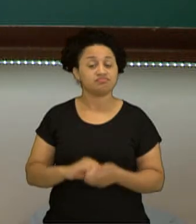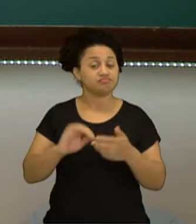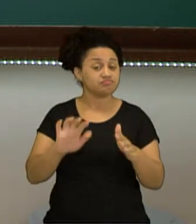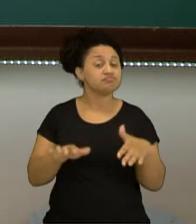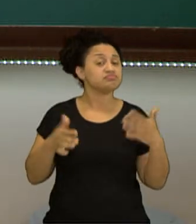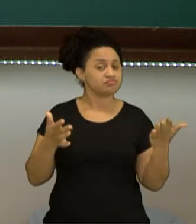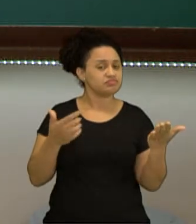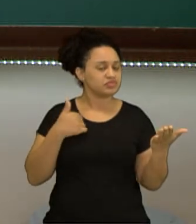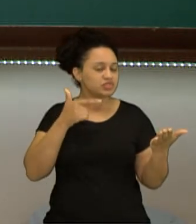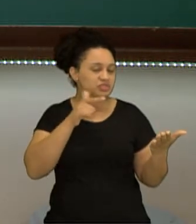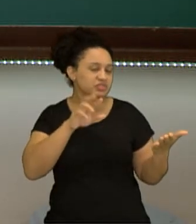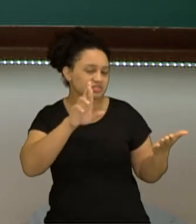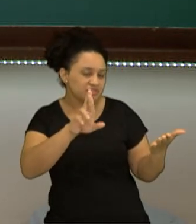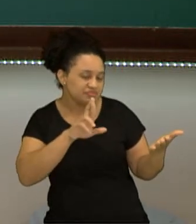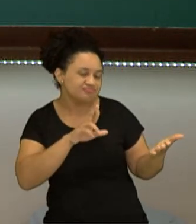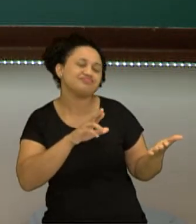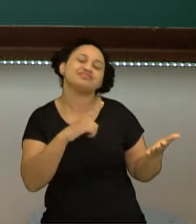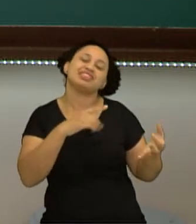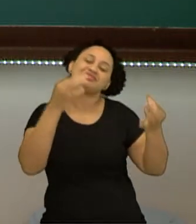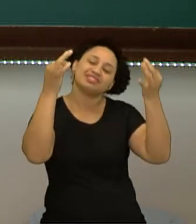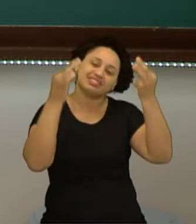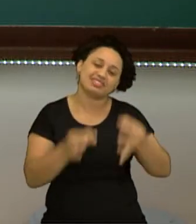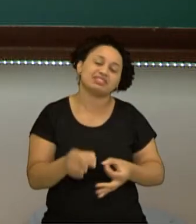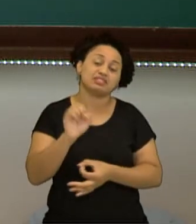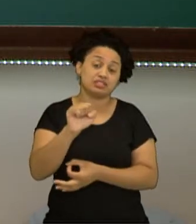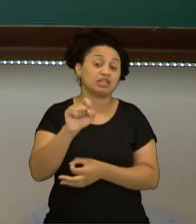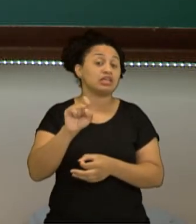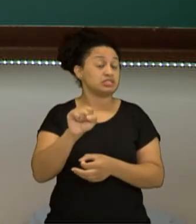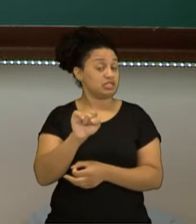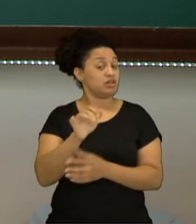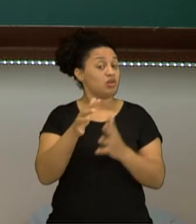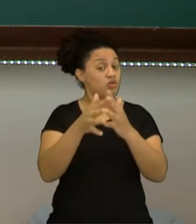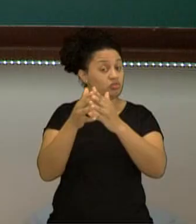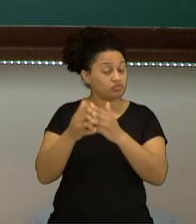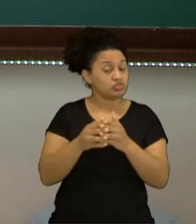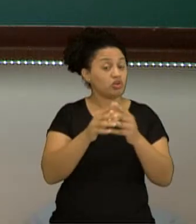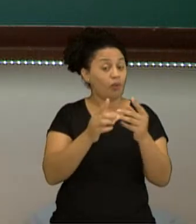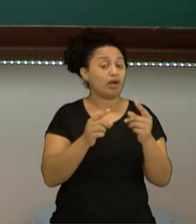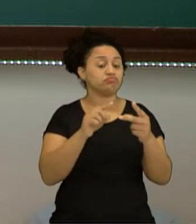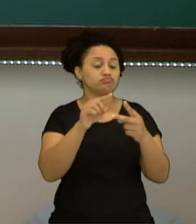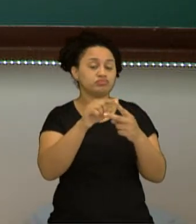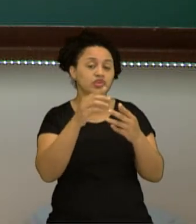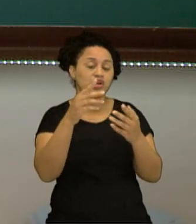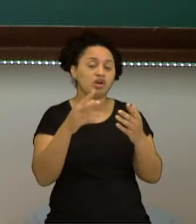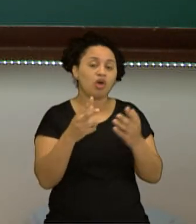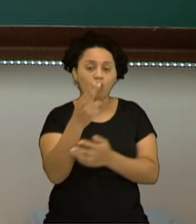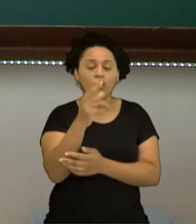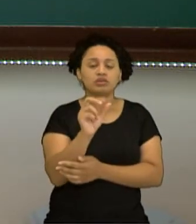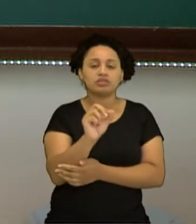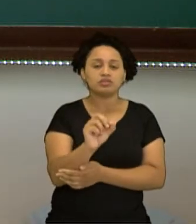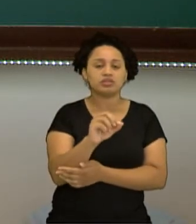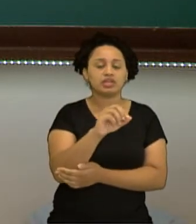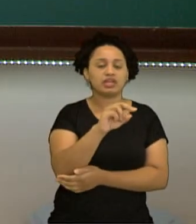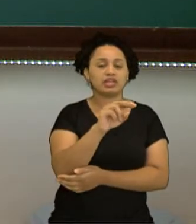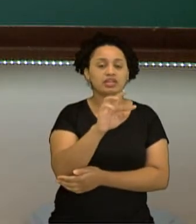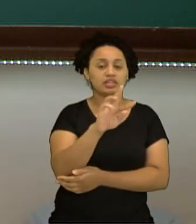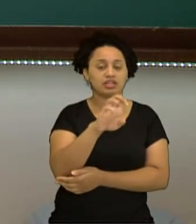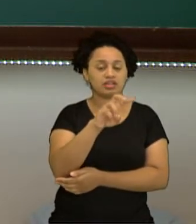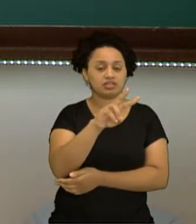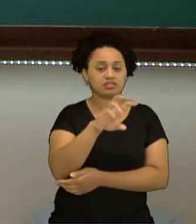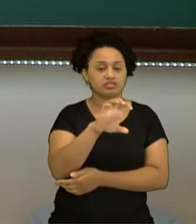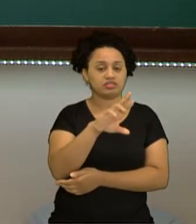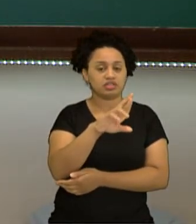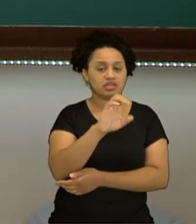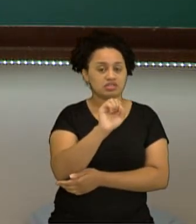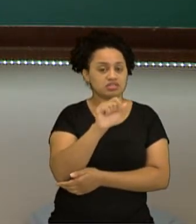E aí, galera, conseguiram? Tenho certeza que sim. Só não confundir secção mediana de secção